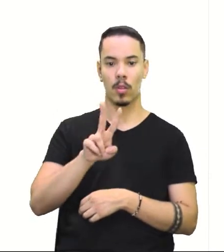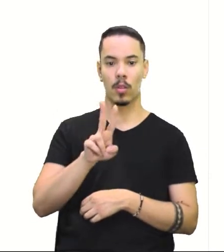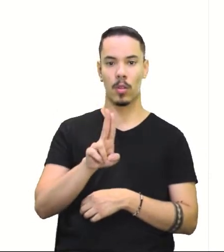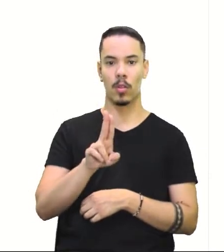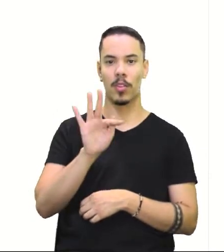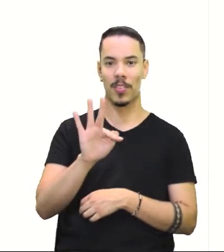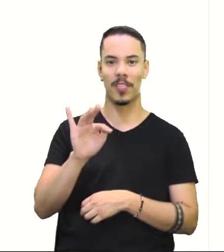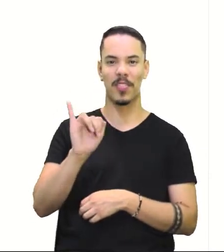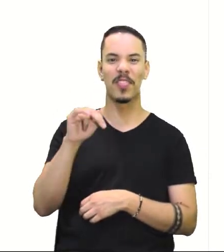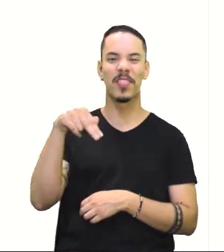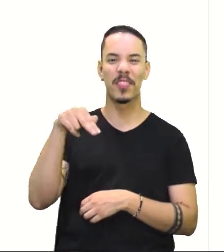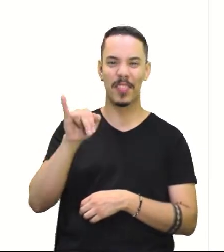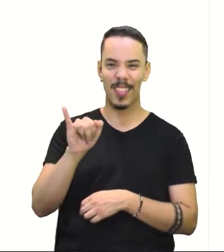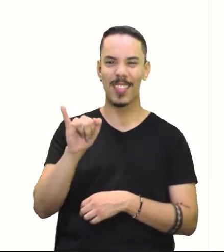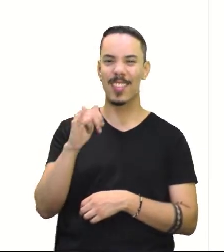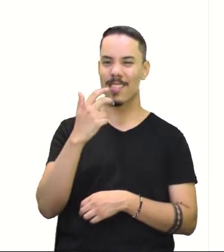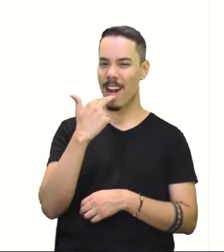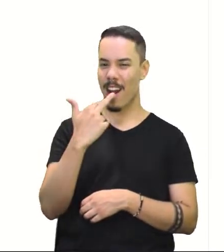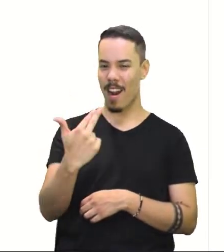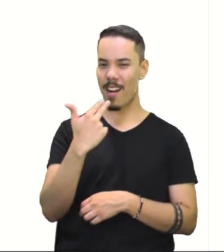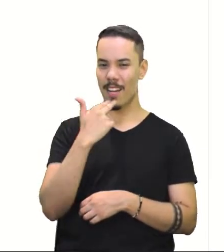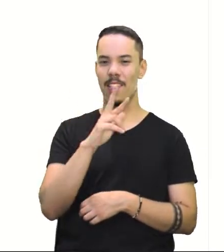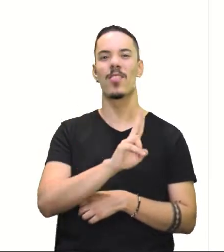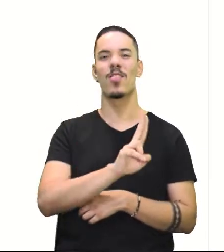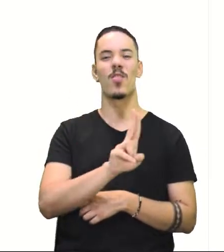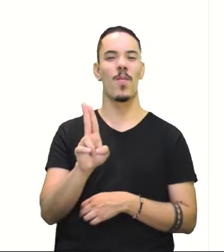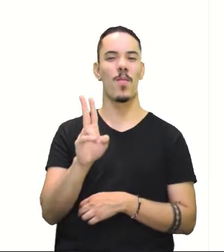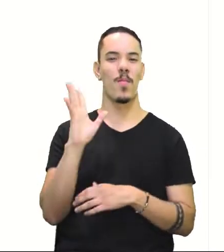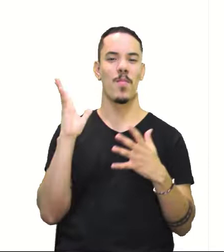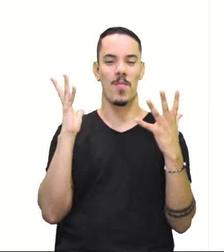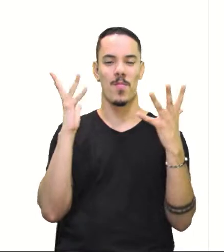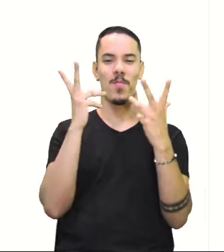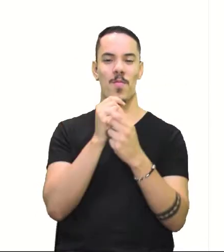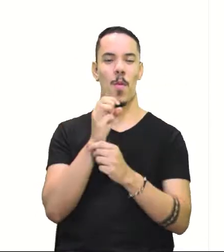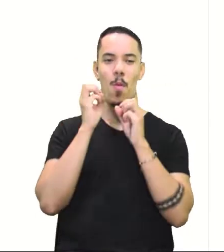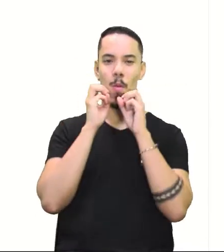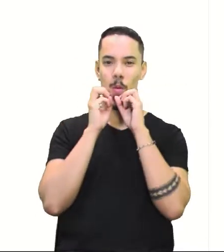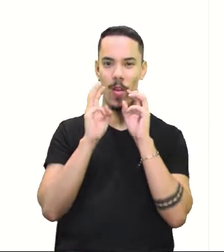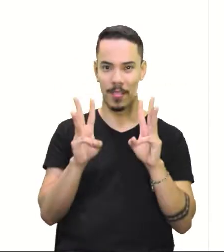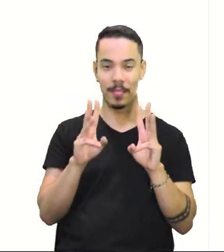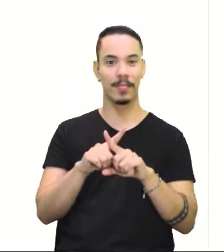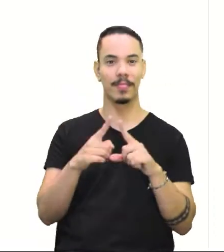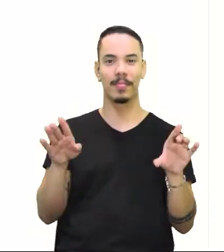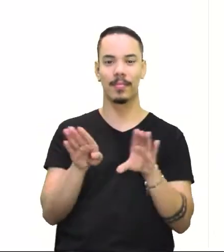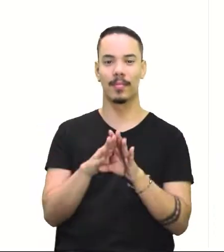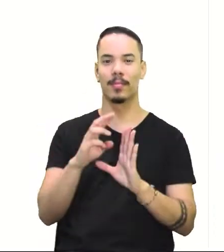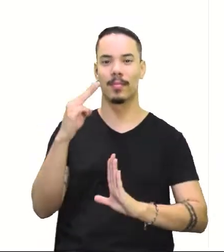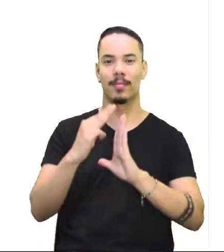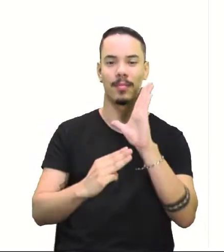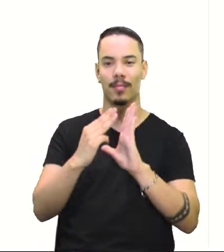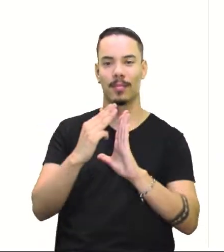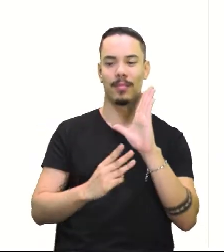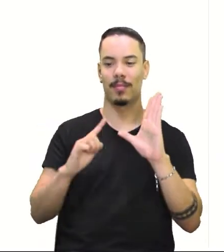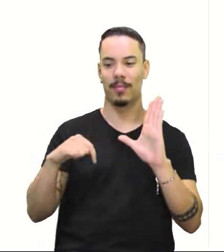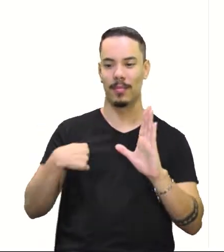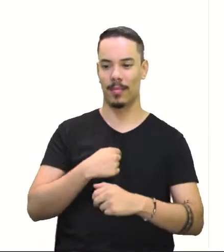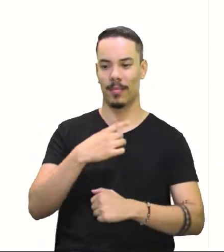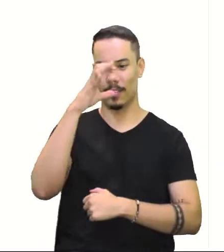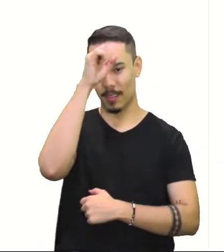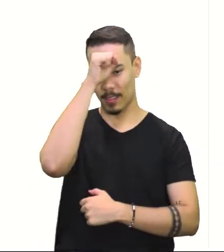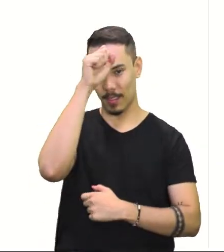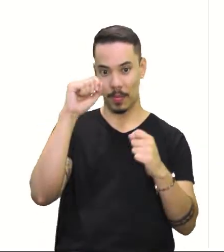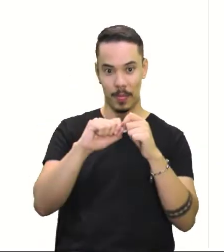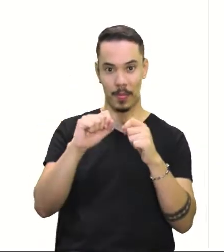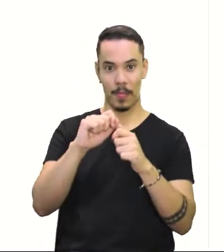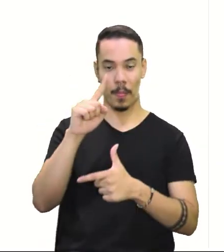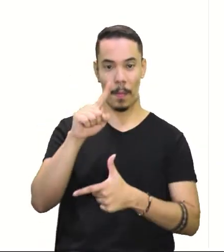linda, né? Fala de novo. Brioff-Ruffini. Uau! E nesse método a gente aprende a fazer a divisão,